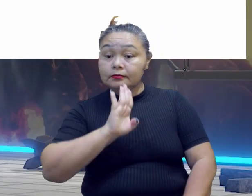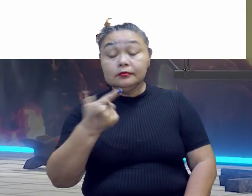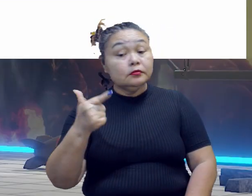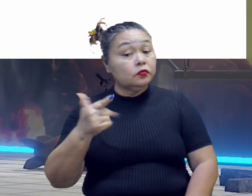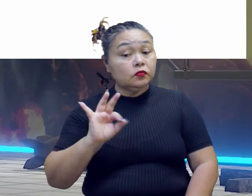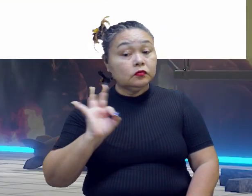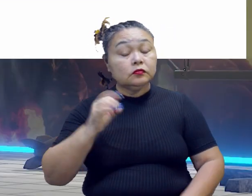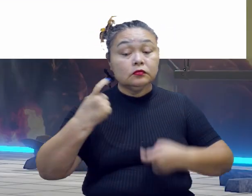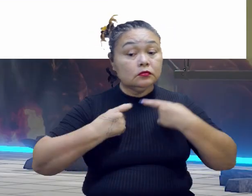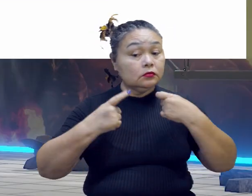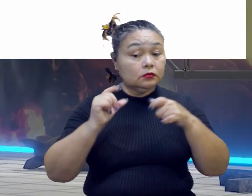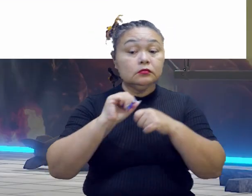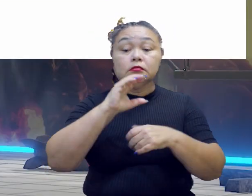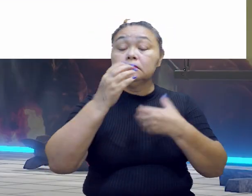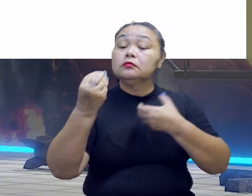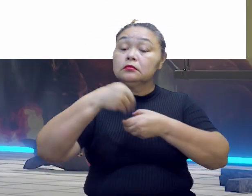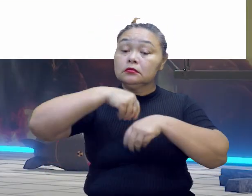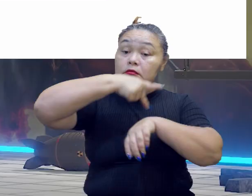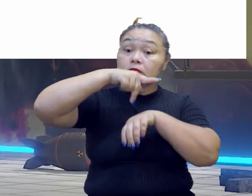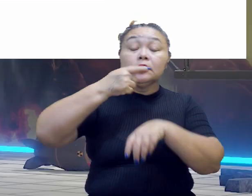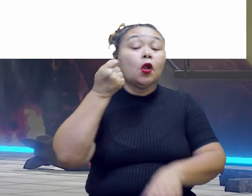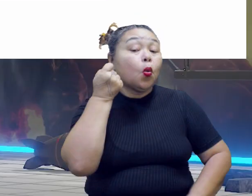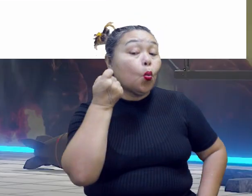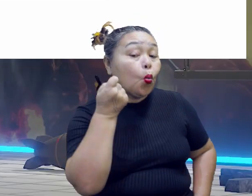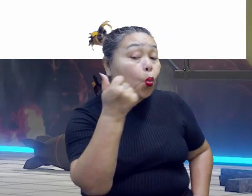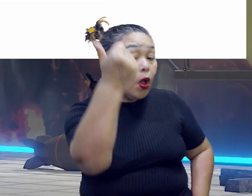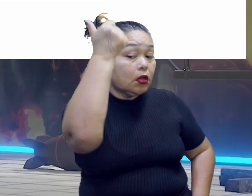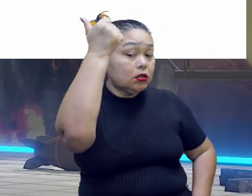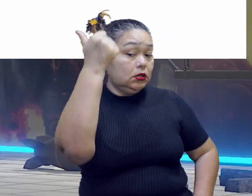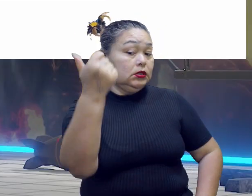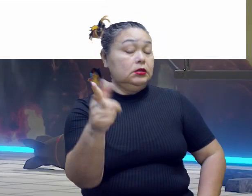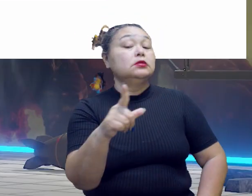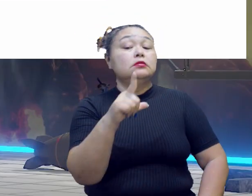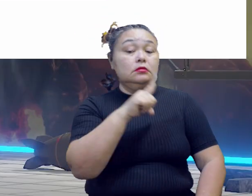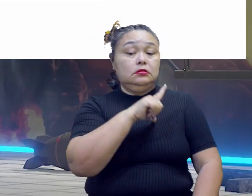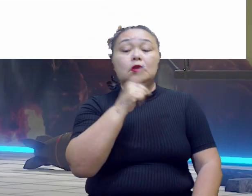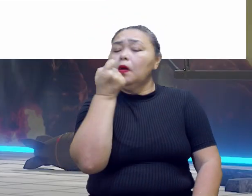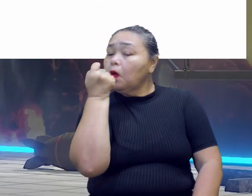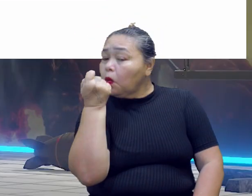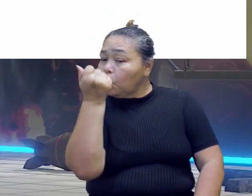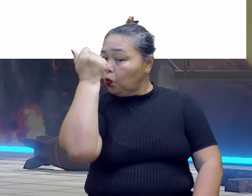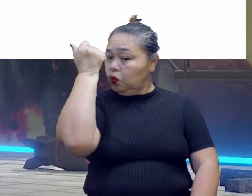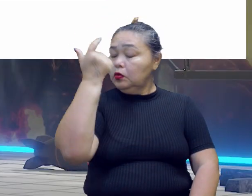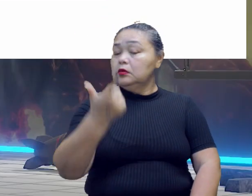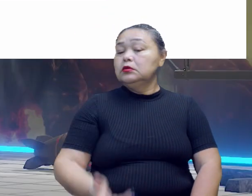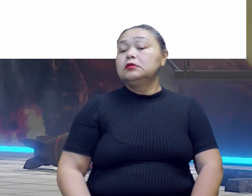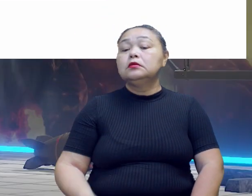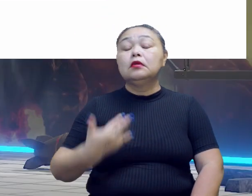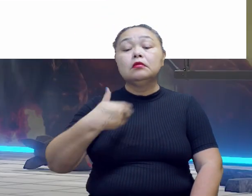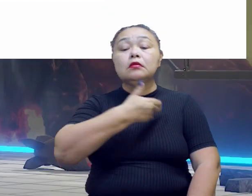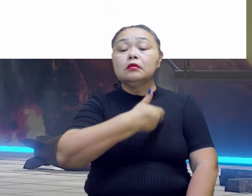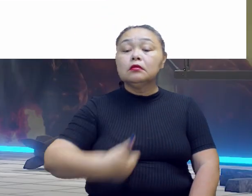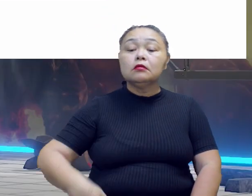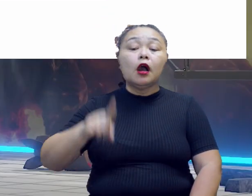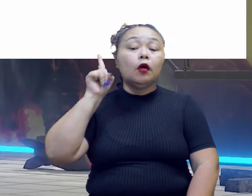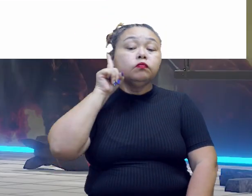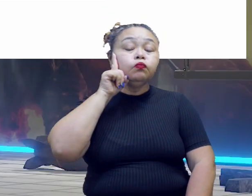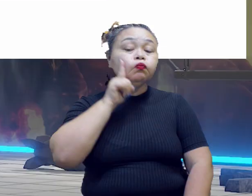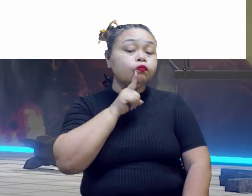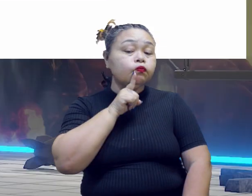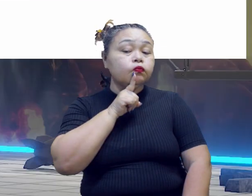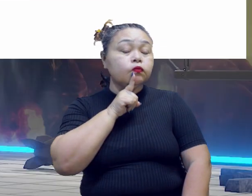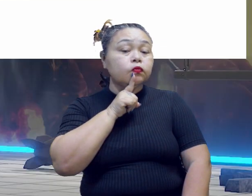não houve uma guerra civil, mas quase ia haver uma guerra civil. Foi quando o governo